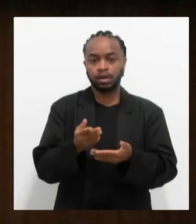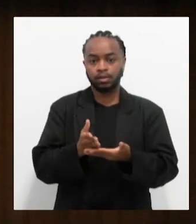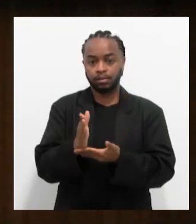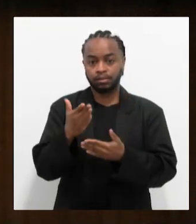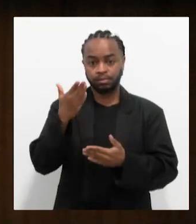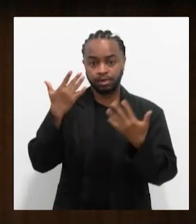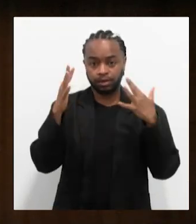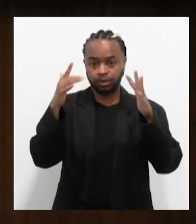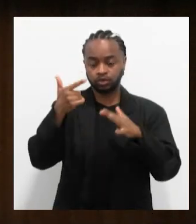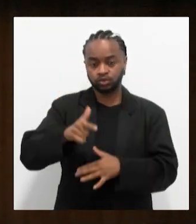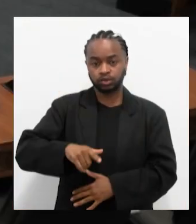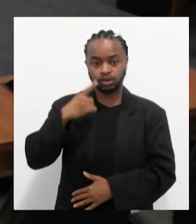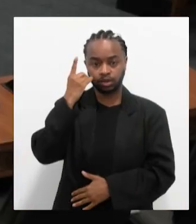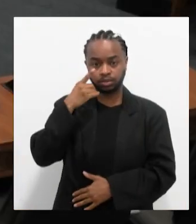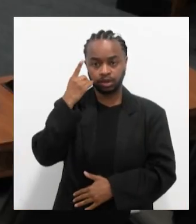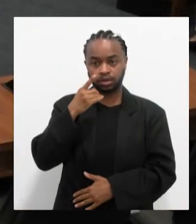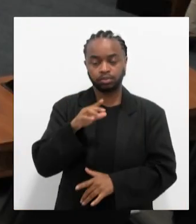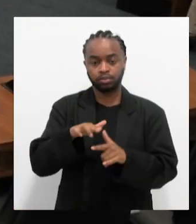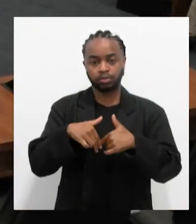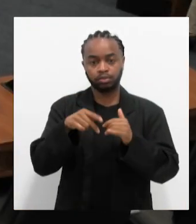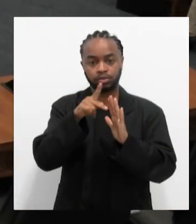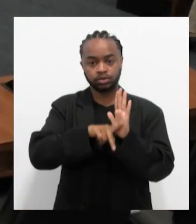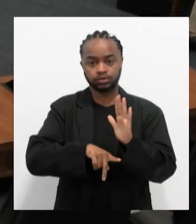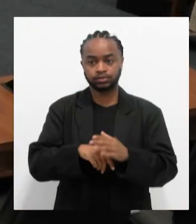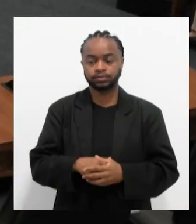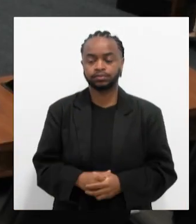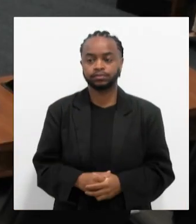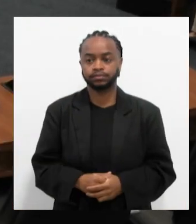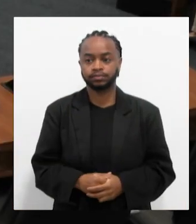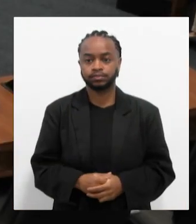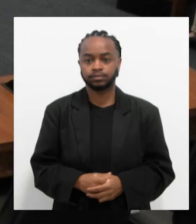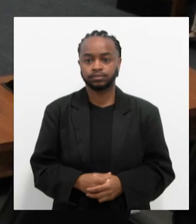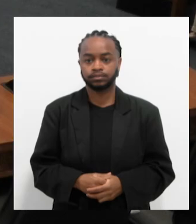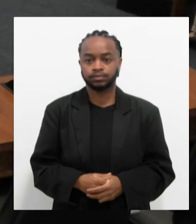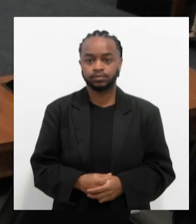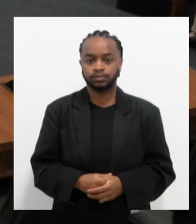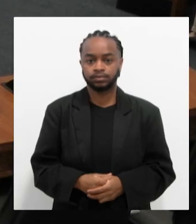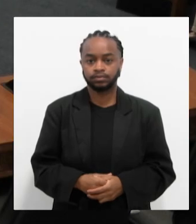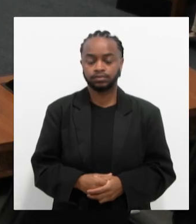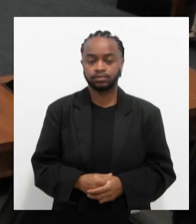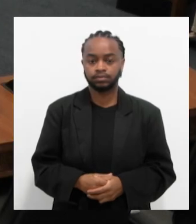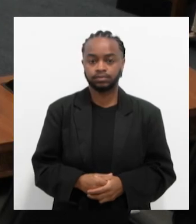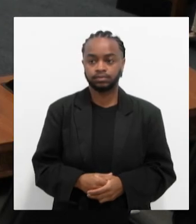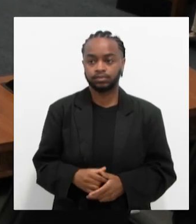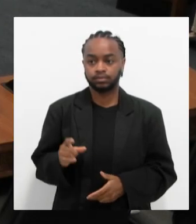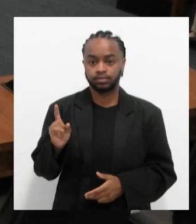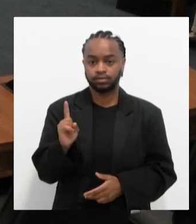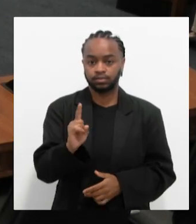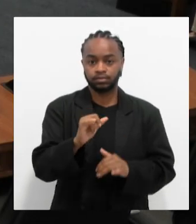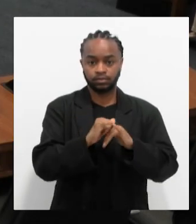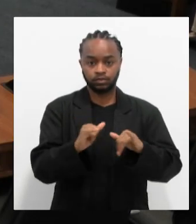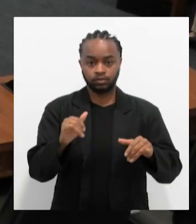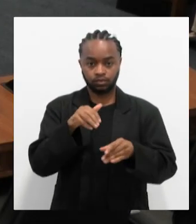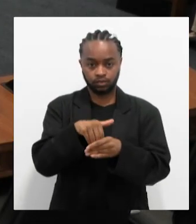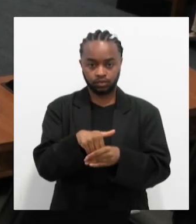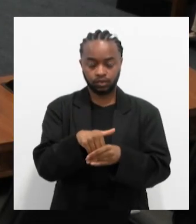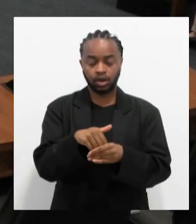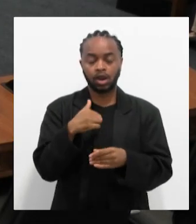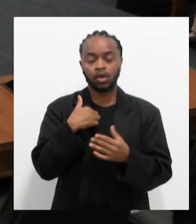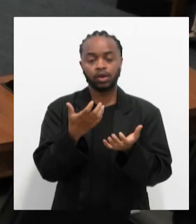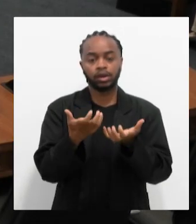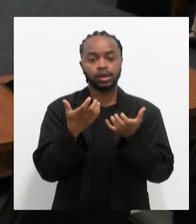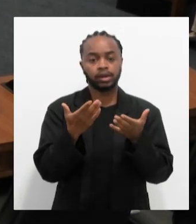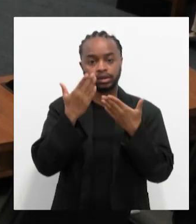Munir, por esse projeto. Presidente, para a declaração de voto. Deputada Tia Ju. Presidente, eu quero aqui